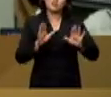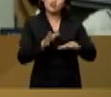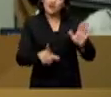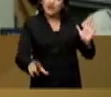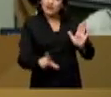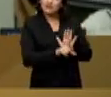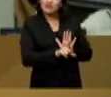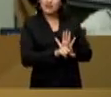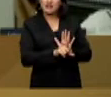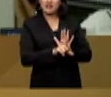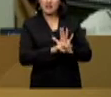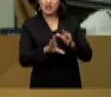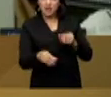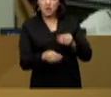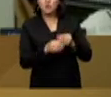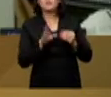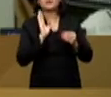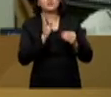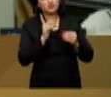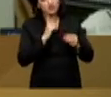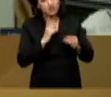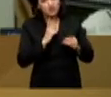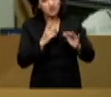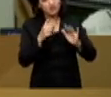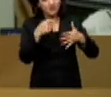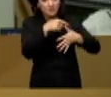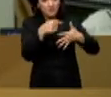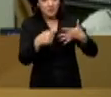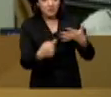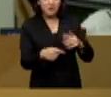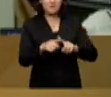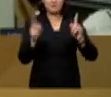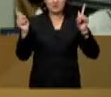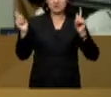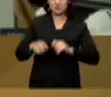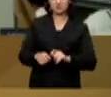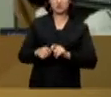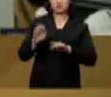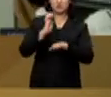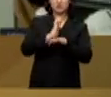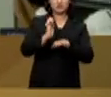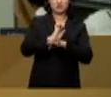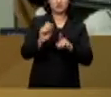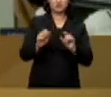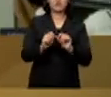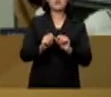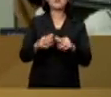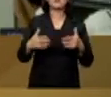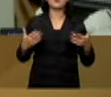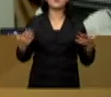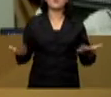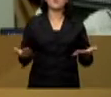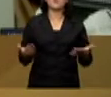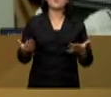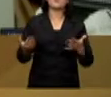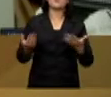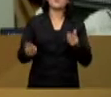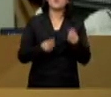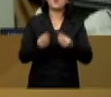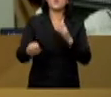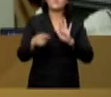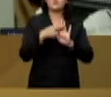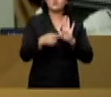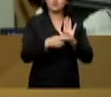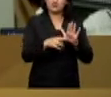legislação complementar à hora existente, possibilitou aos estados procederem com a edição das respectivas normas locais. A